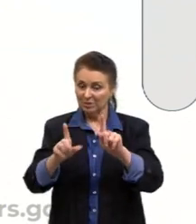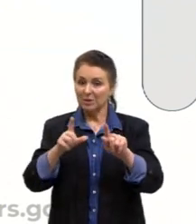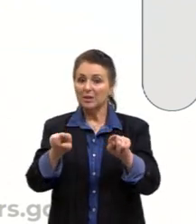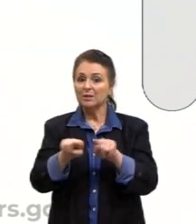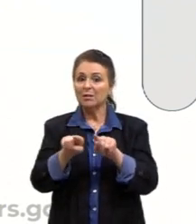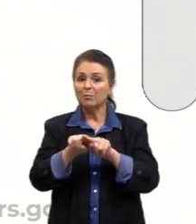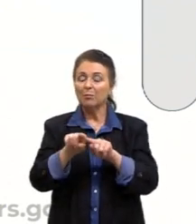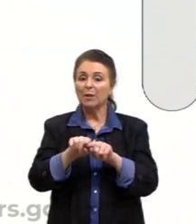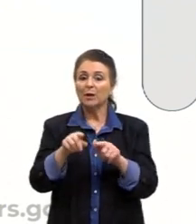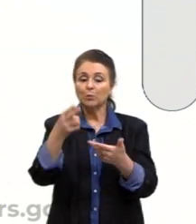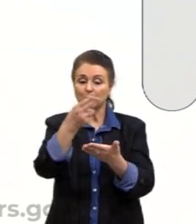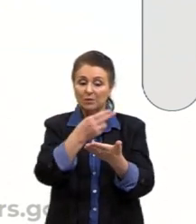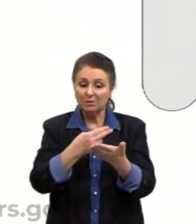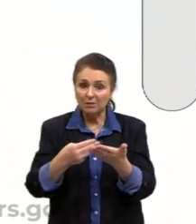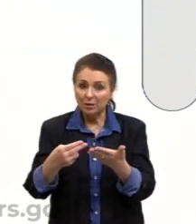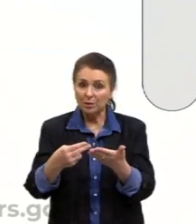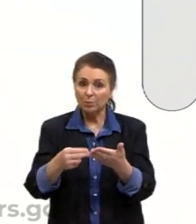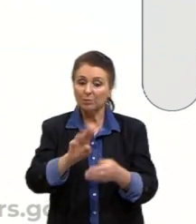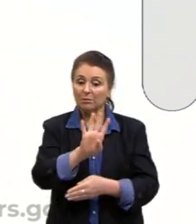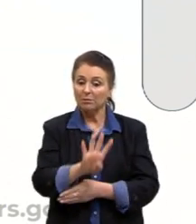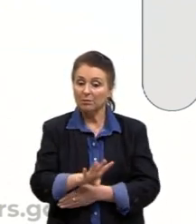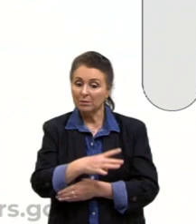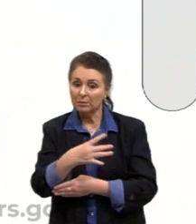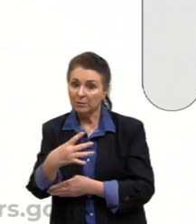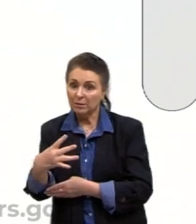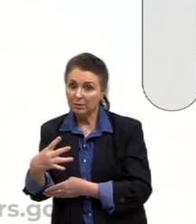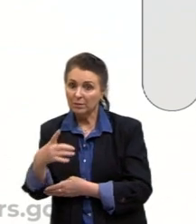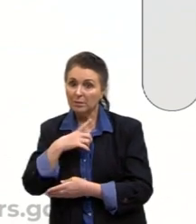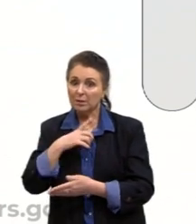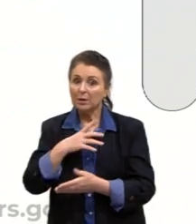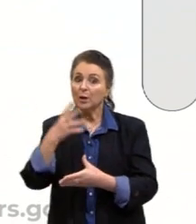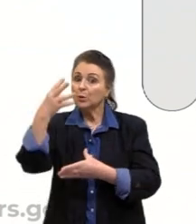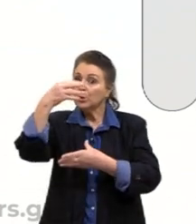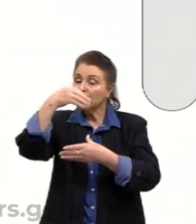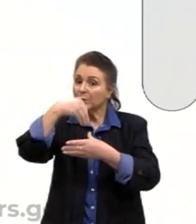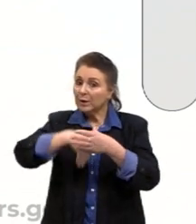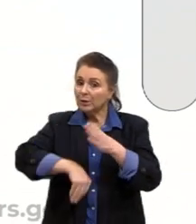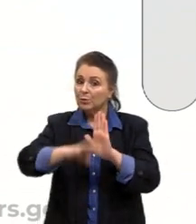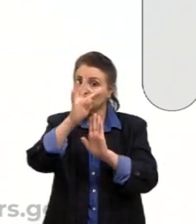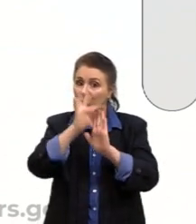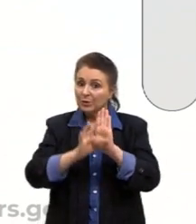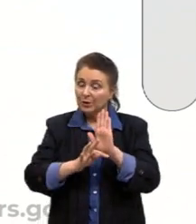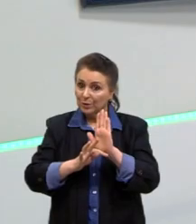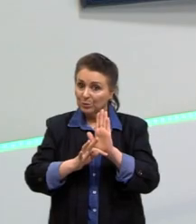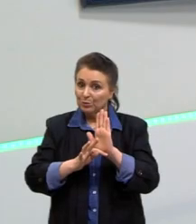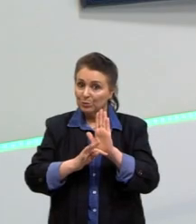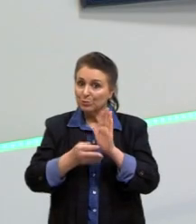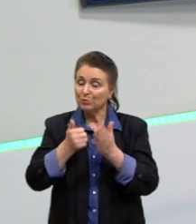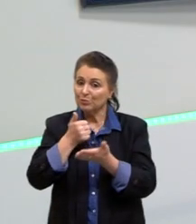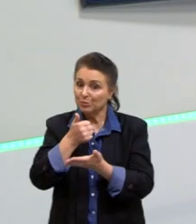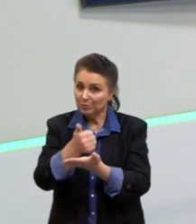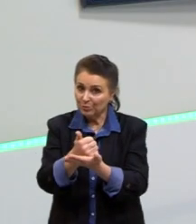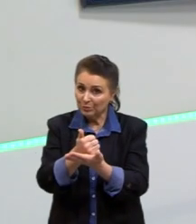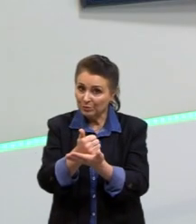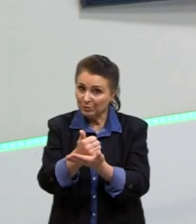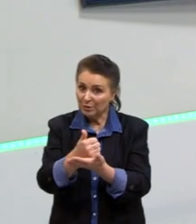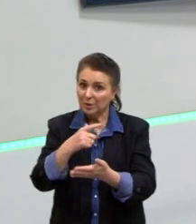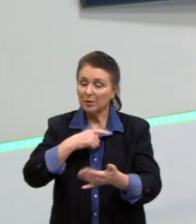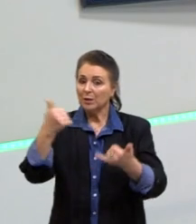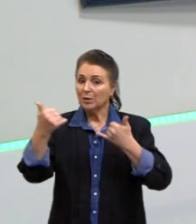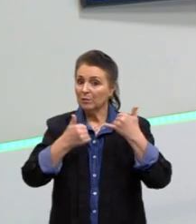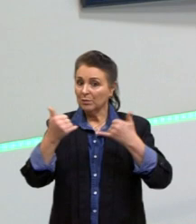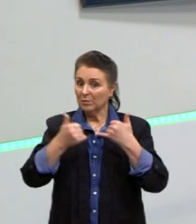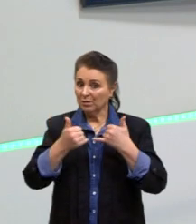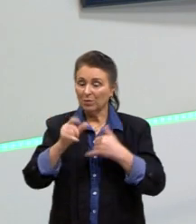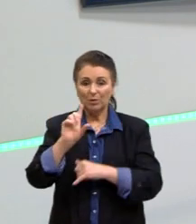infográficos ou nas tabelas que vão aparecer no meio dos textos motivadores. Tem informações que estão ali que elas não são